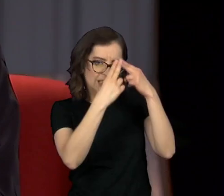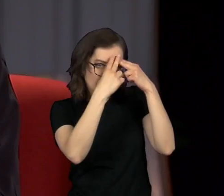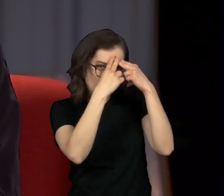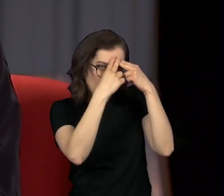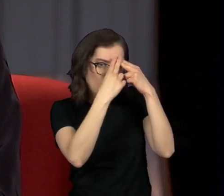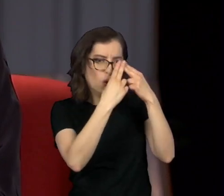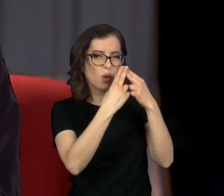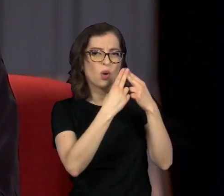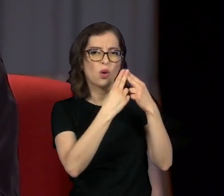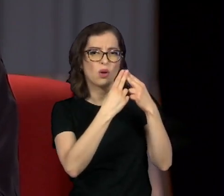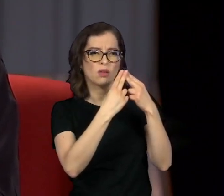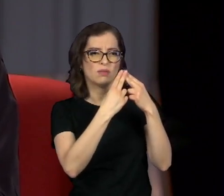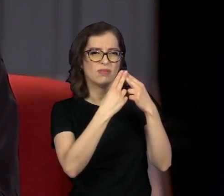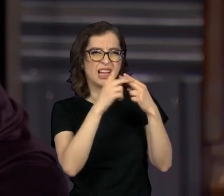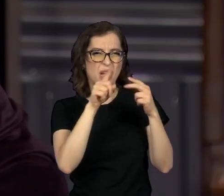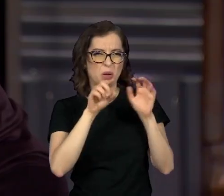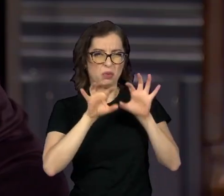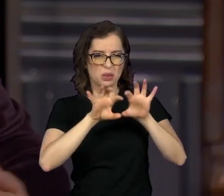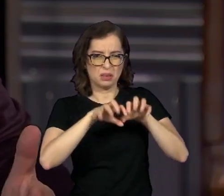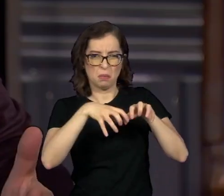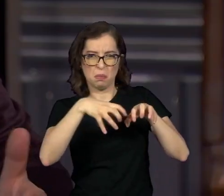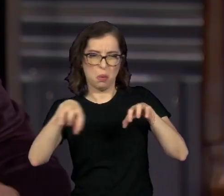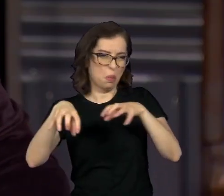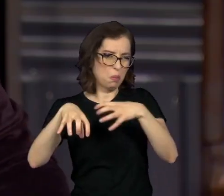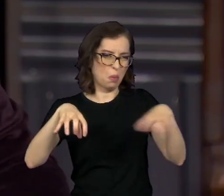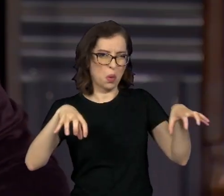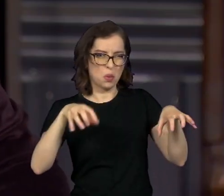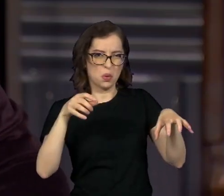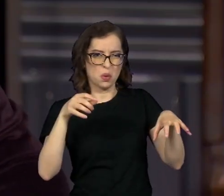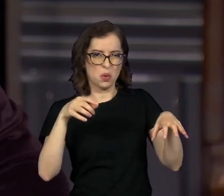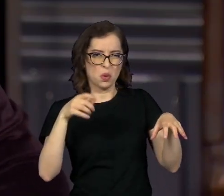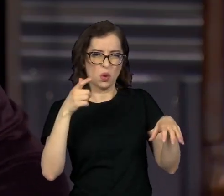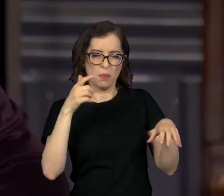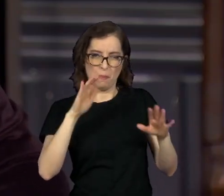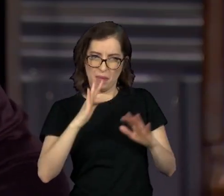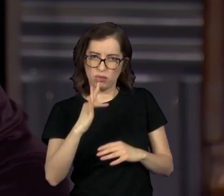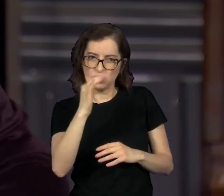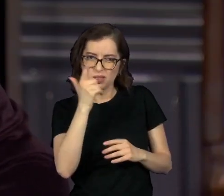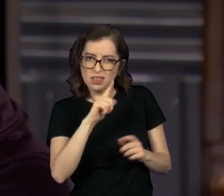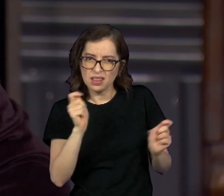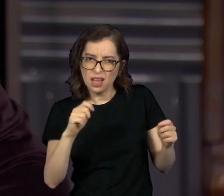polarização, vamos conseguir ouvir até as pessoas que a gente